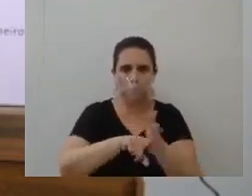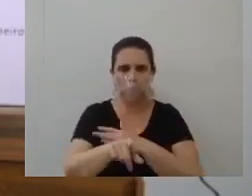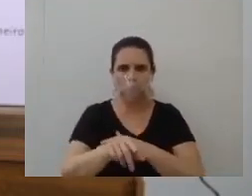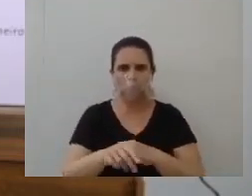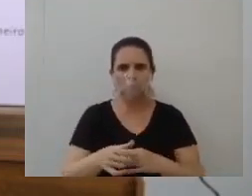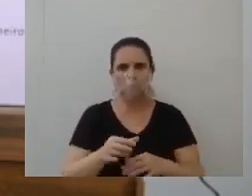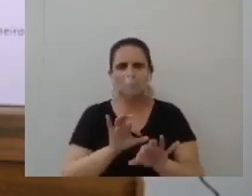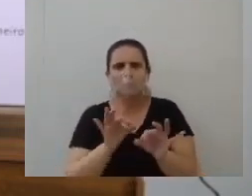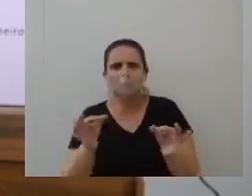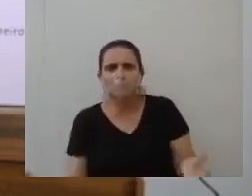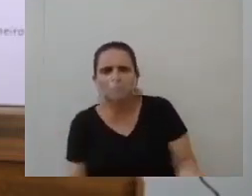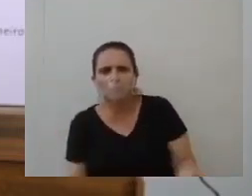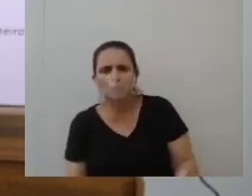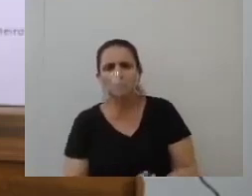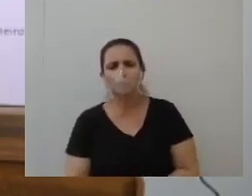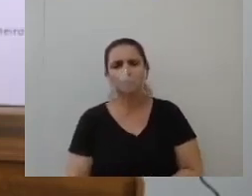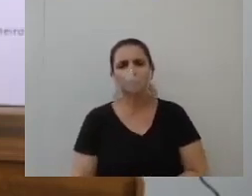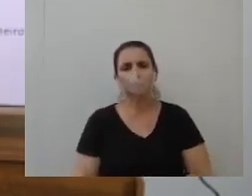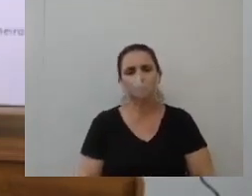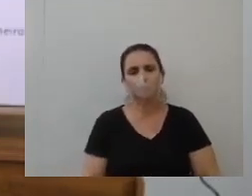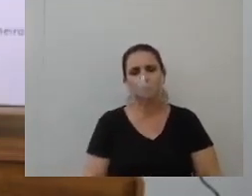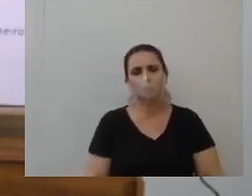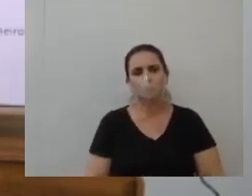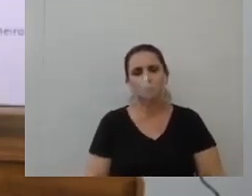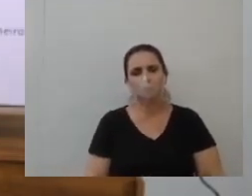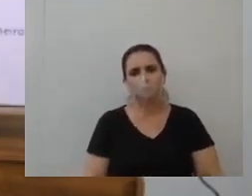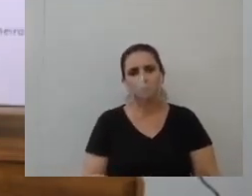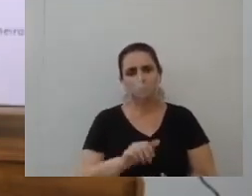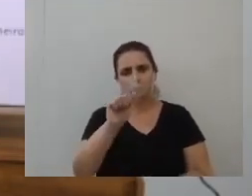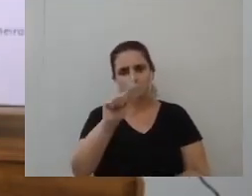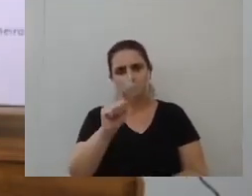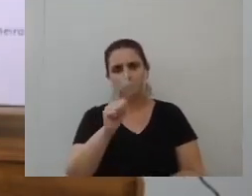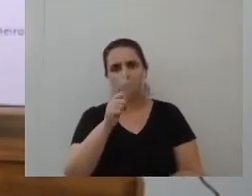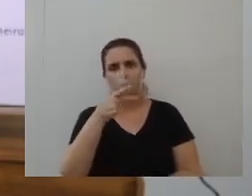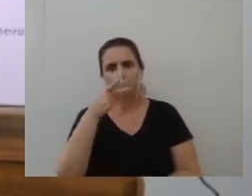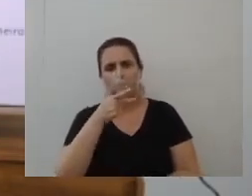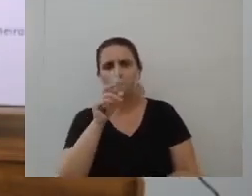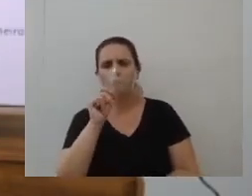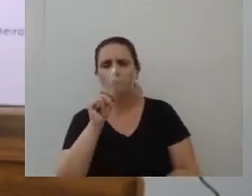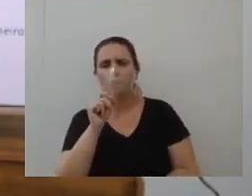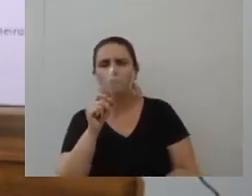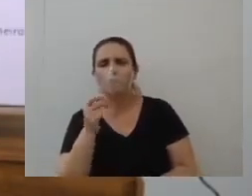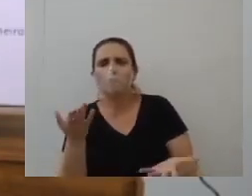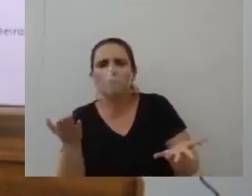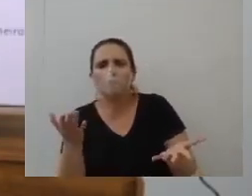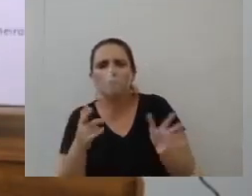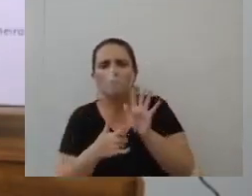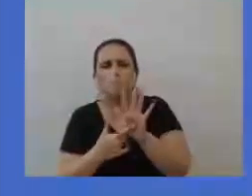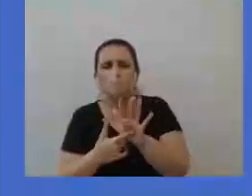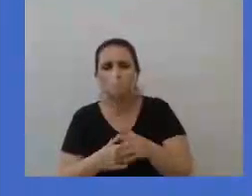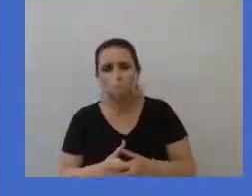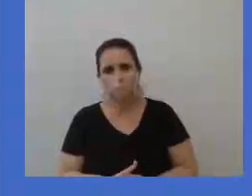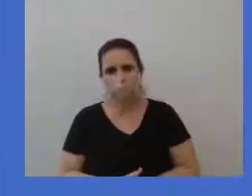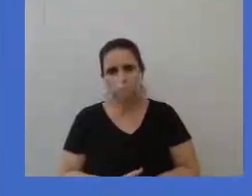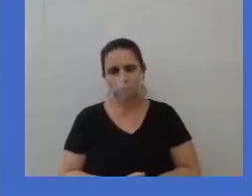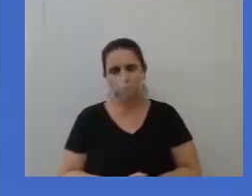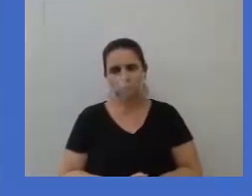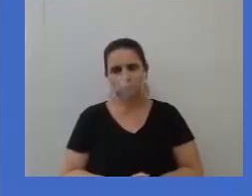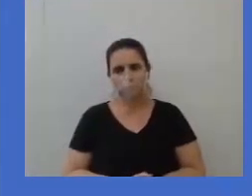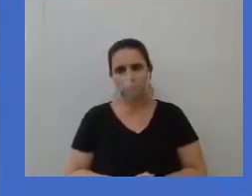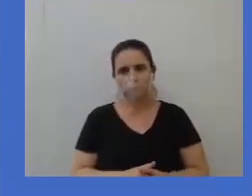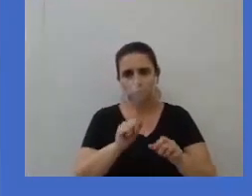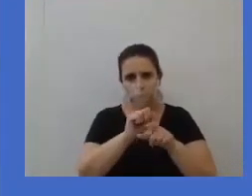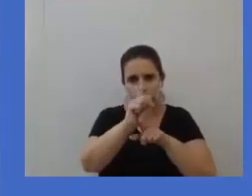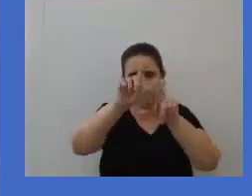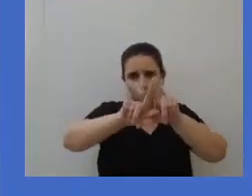muito mais assertiva. Muito bem. A fala do primeiro quadrinho demonstra que o personagem está. Vamos para a tela cheia agora, de novo,